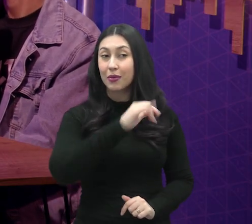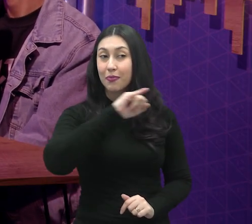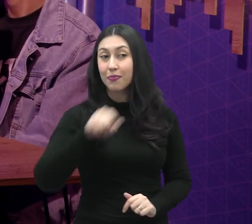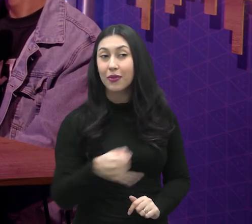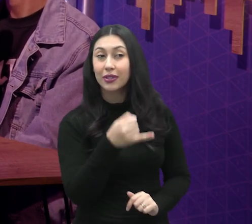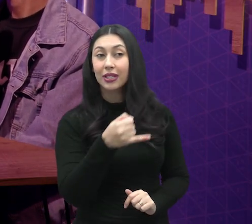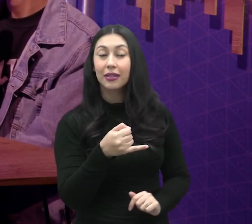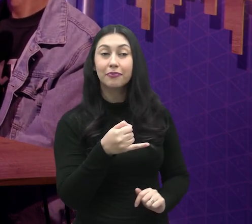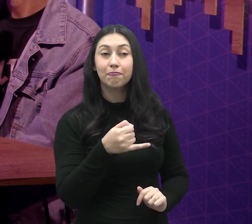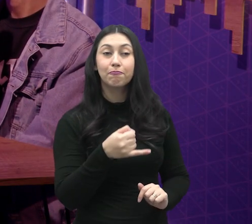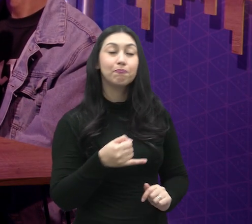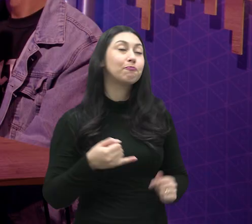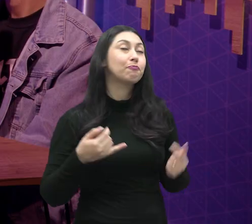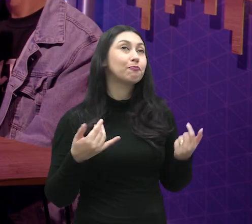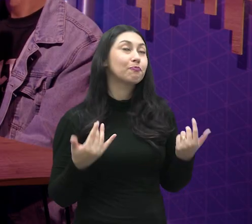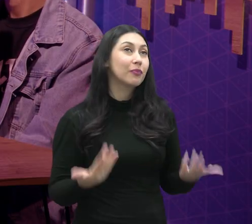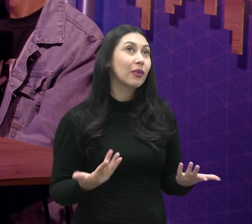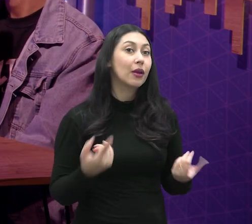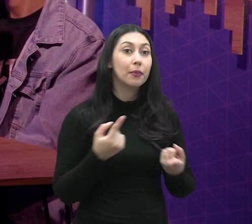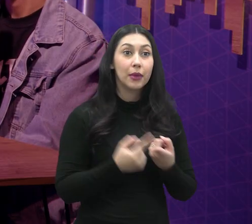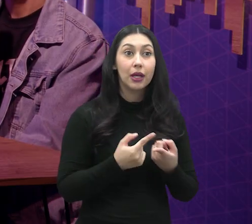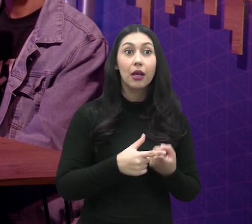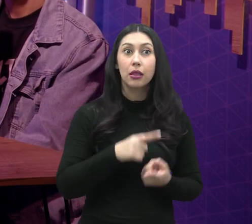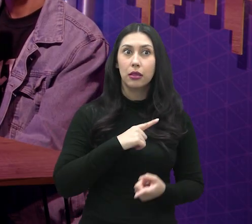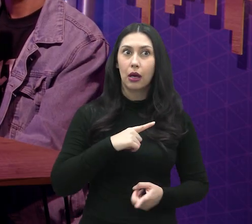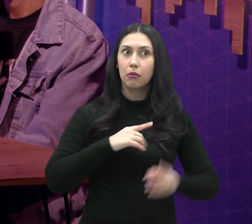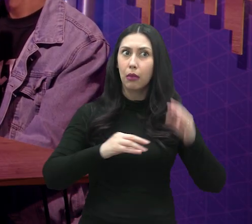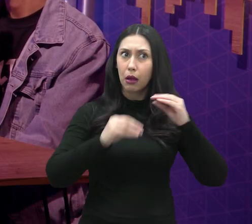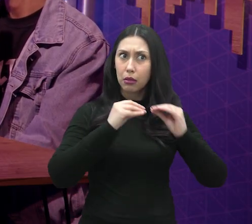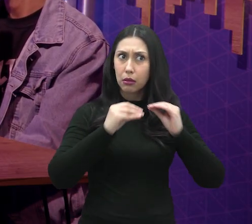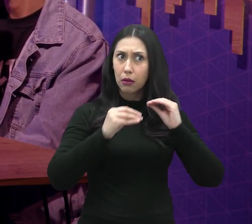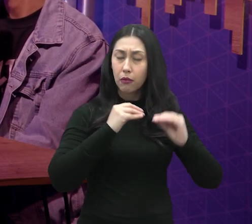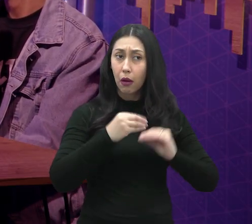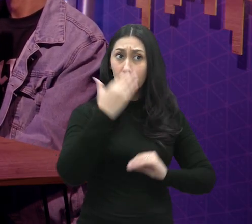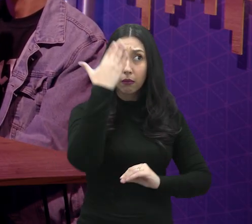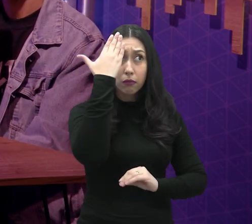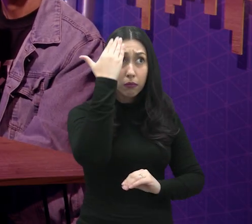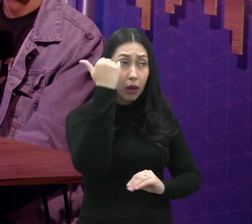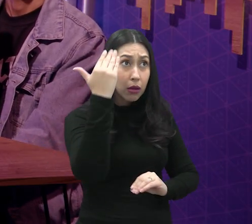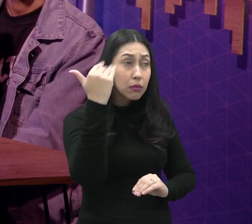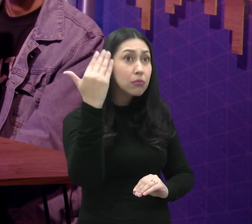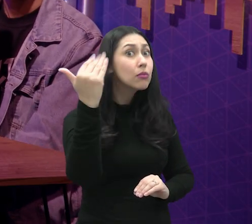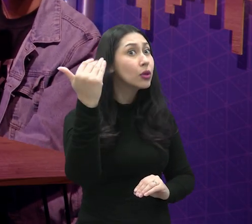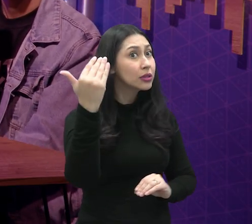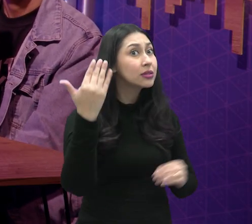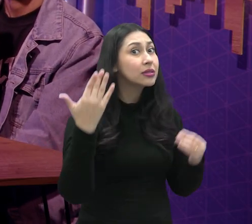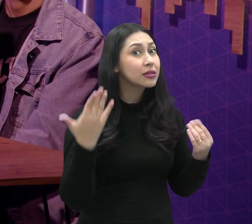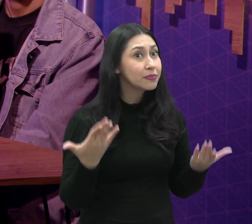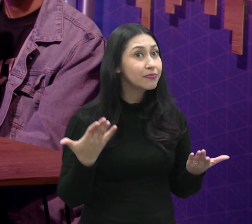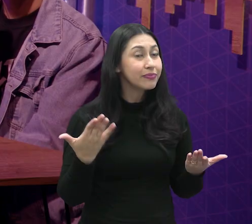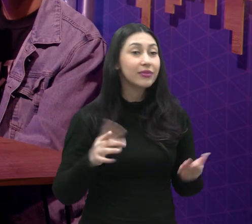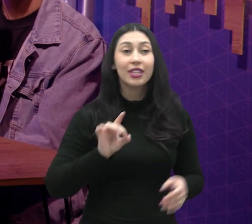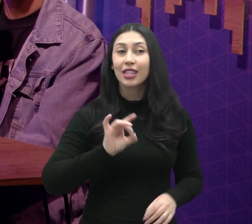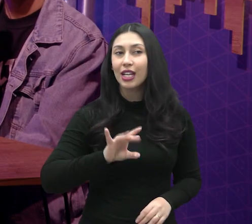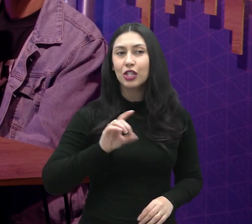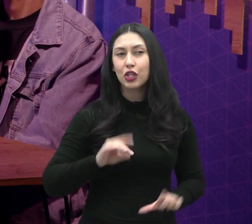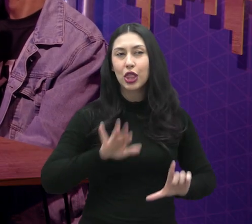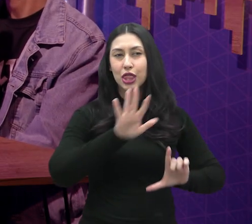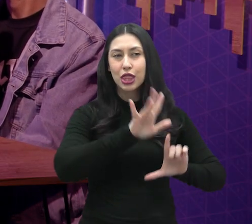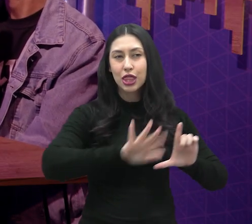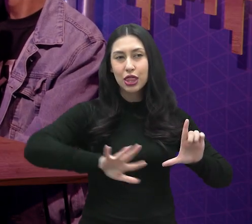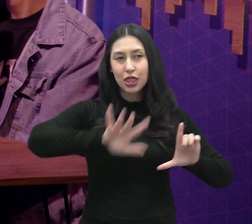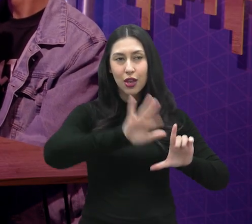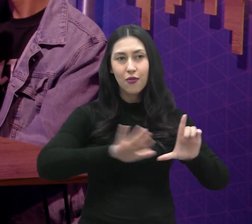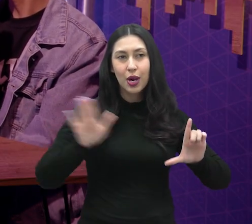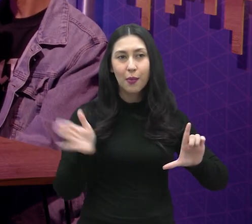gente trouxe esse assunto justamente porque tem uma novela fazendo muito sucesso, uma novela que na verdade saiu no streaming, né?